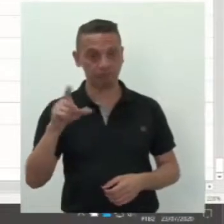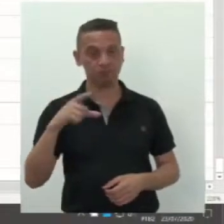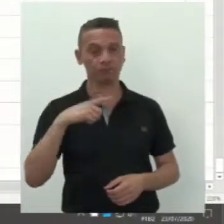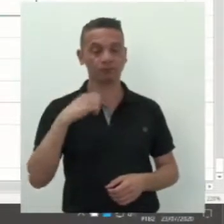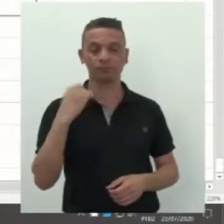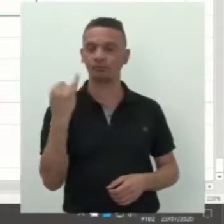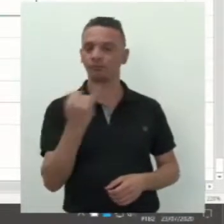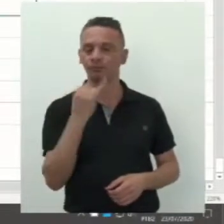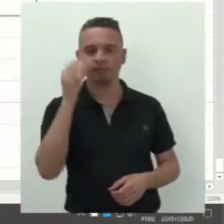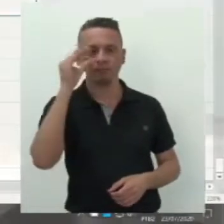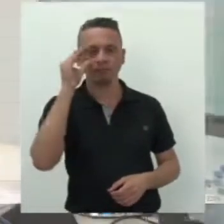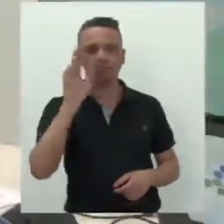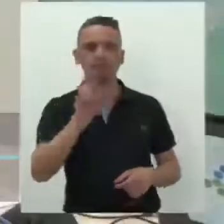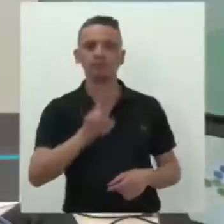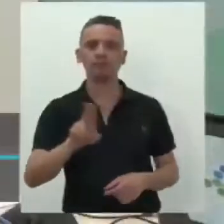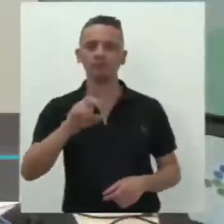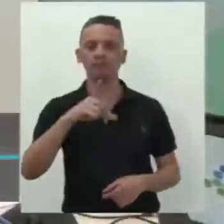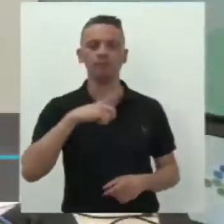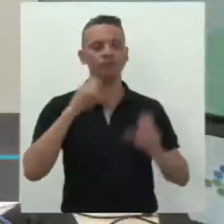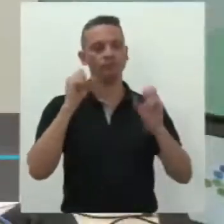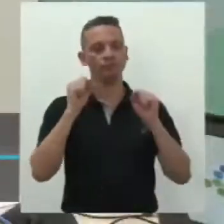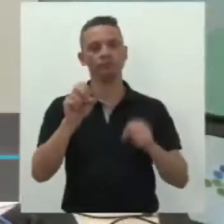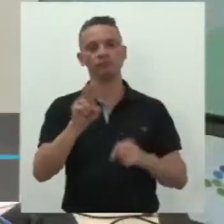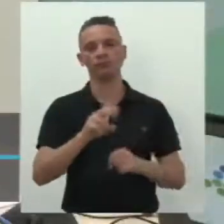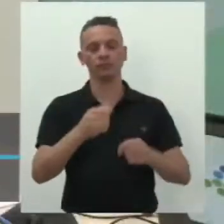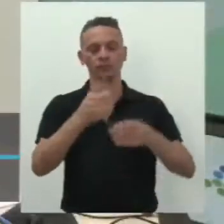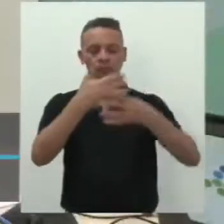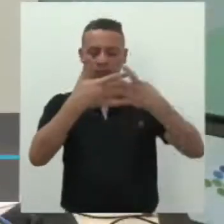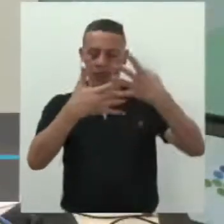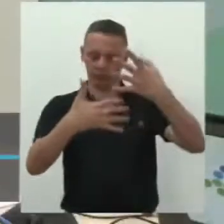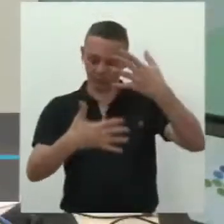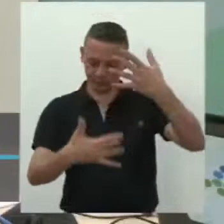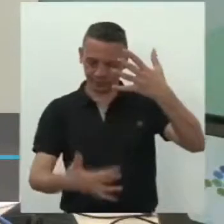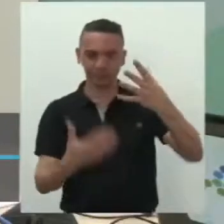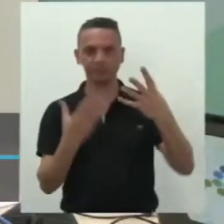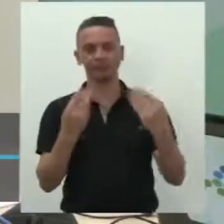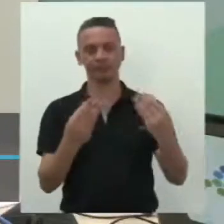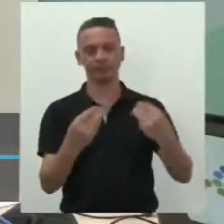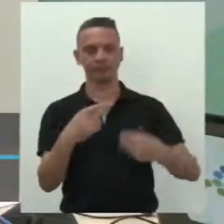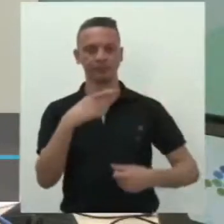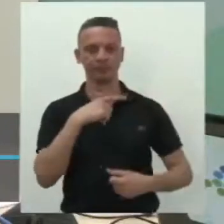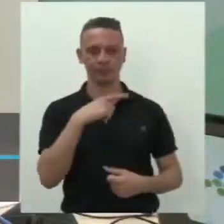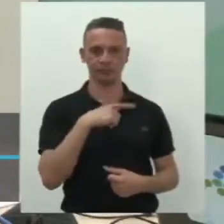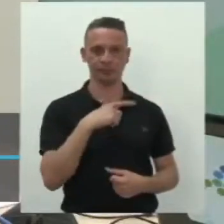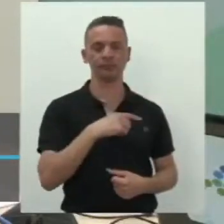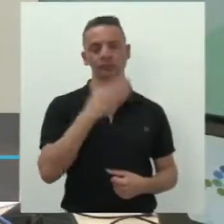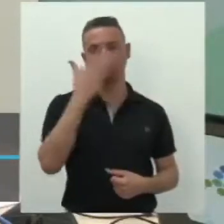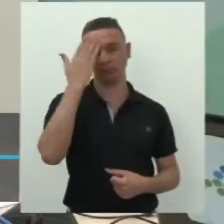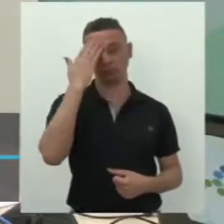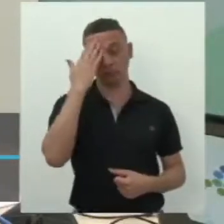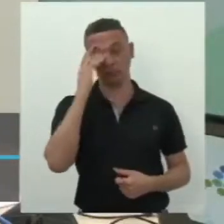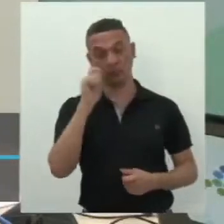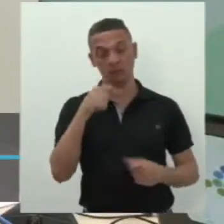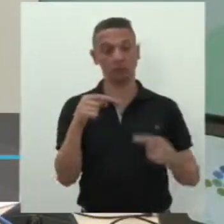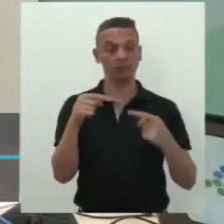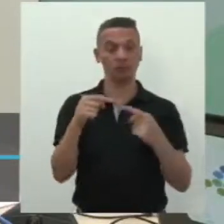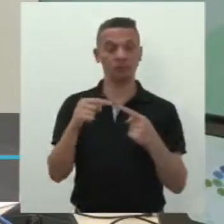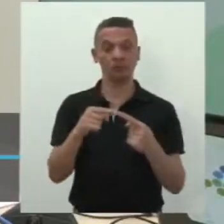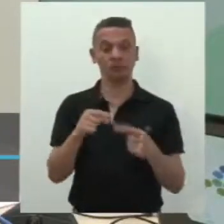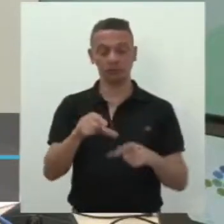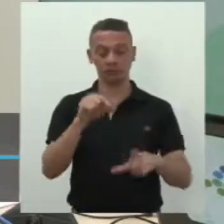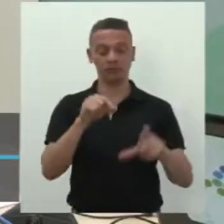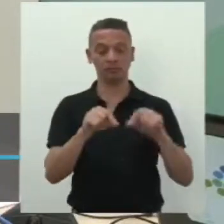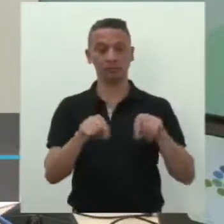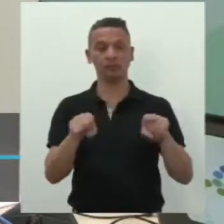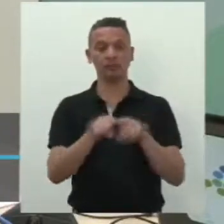bem interessante, caso você tenha planilhas muito grandes, né, dados muito grandes que você esteja trabalhando. Então, selecione